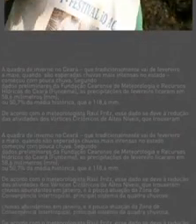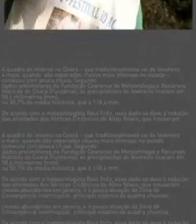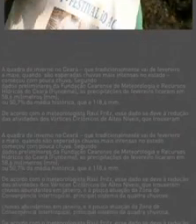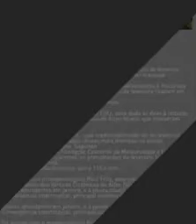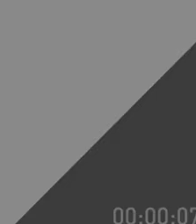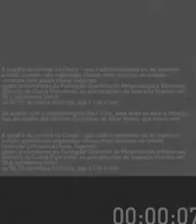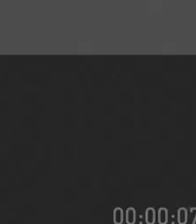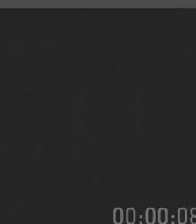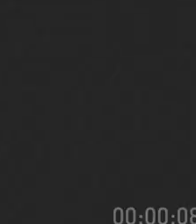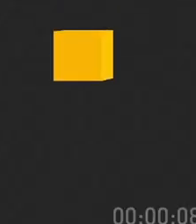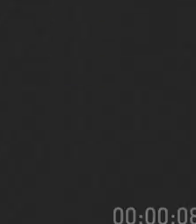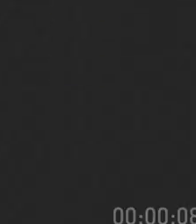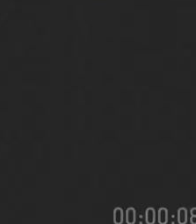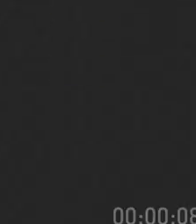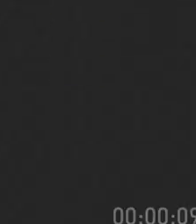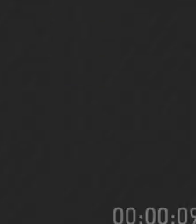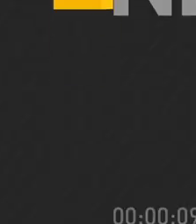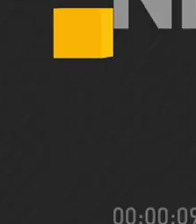ae